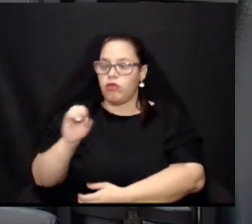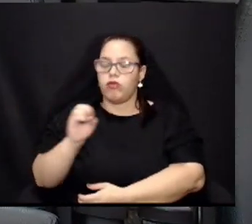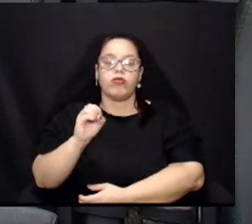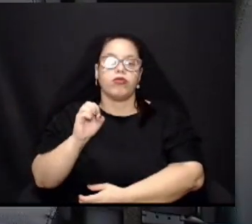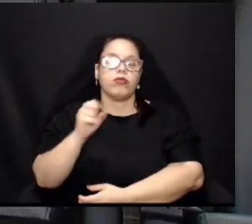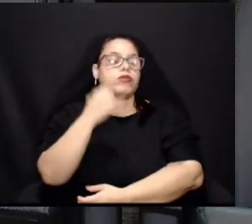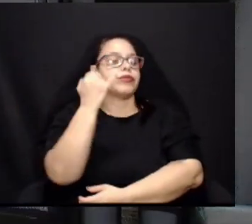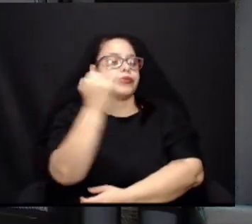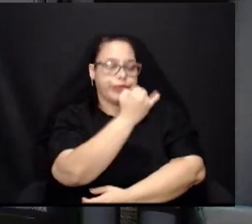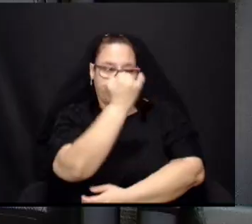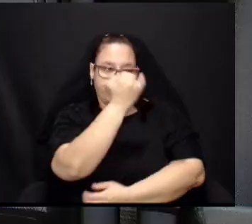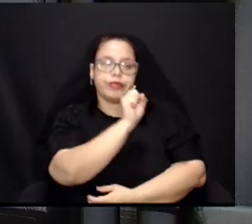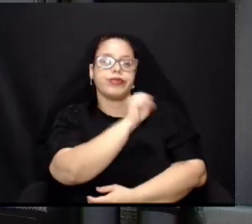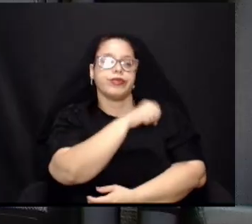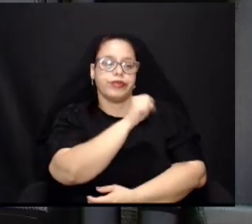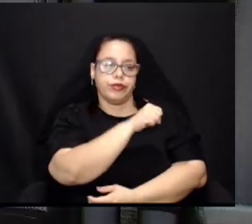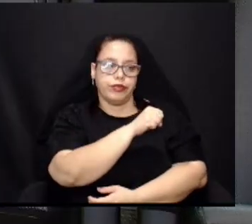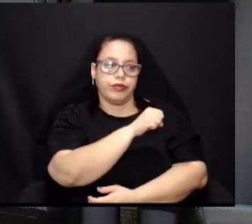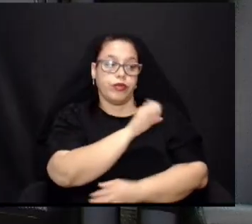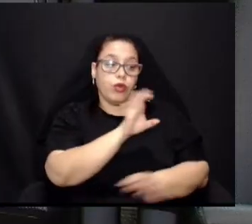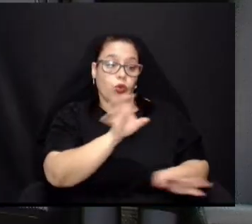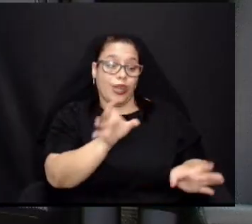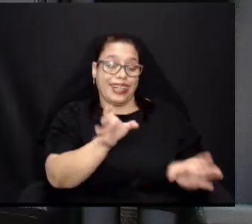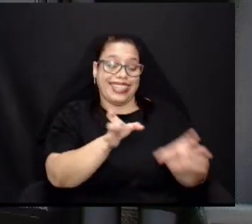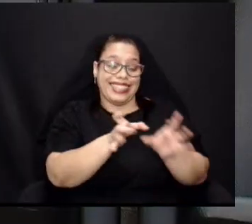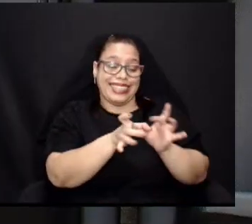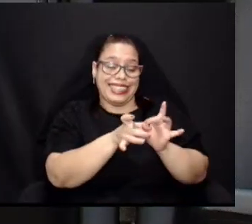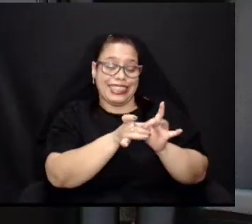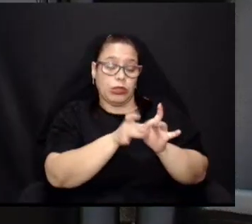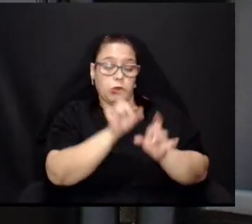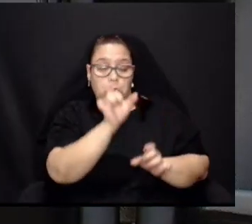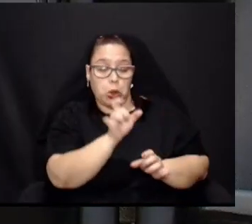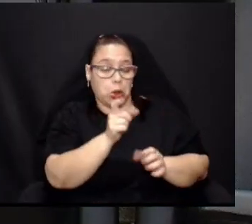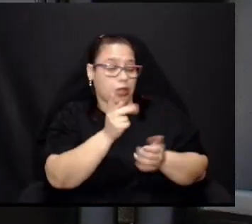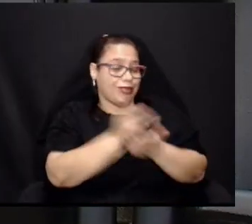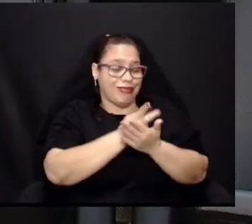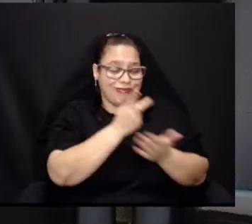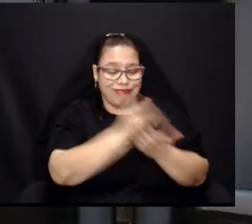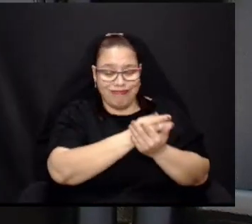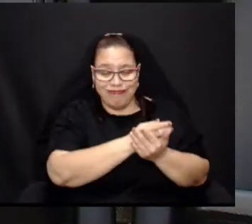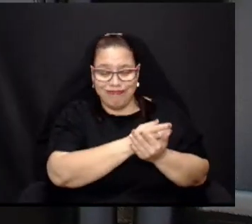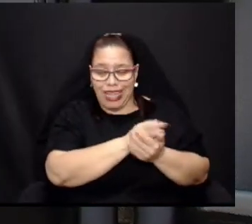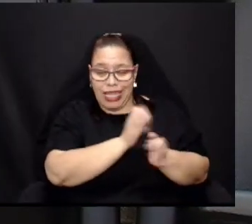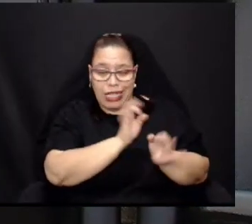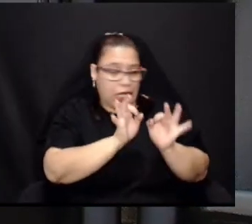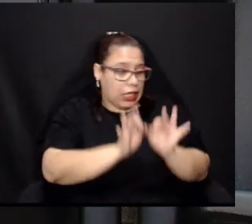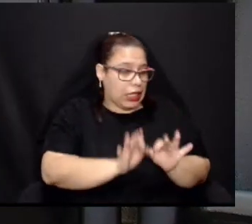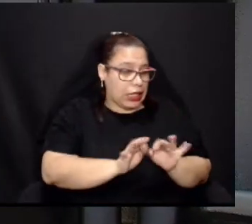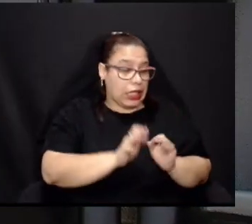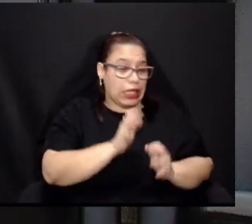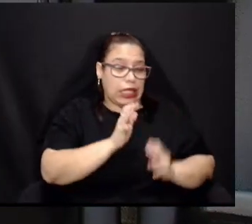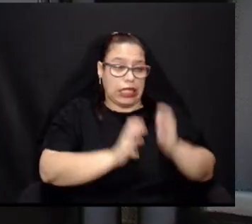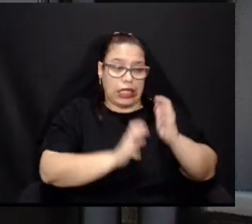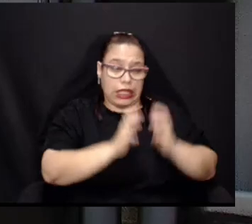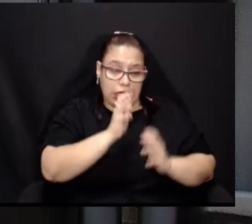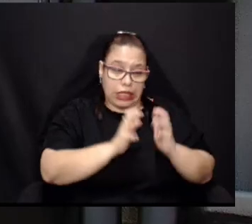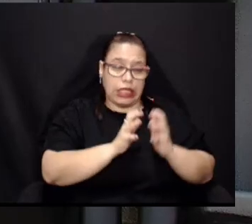porque uma engrenagemzinha ali que não está funcionando, de repente atrapalha todo um sistema. Se